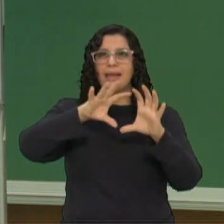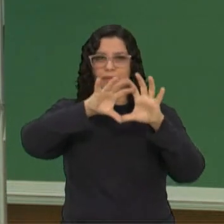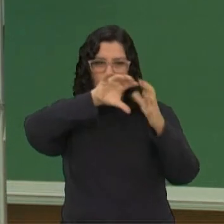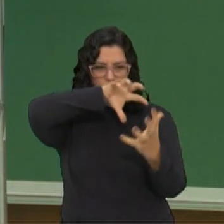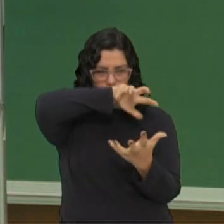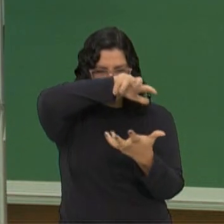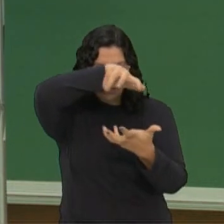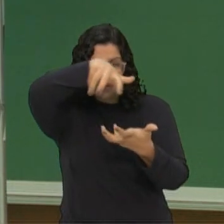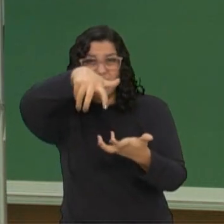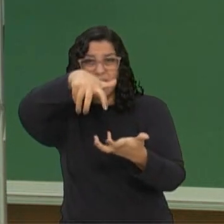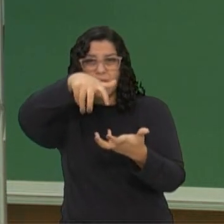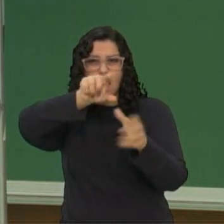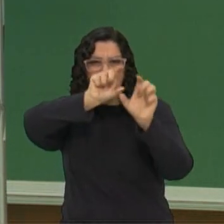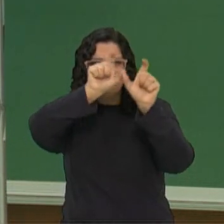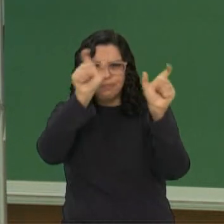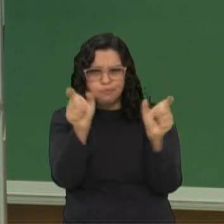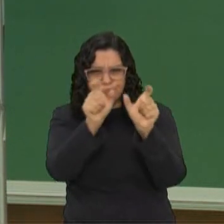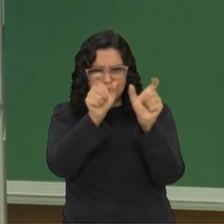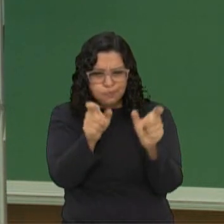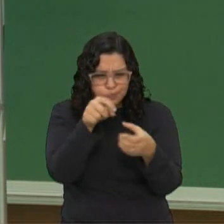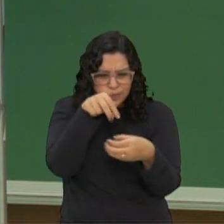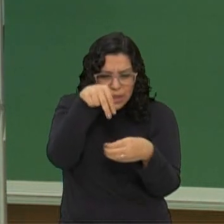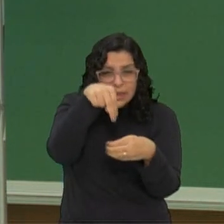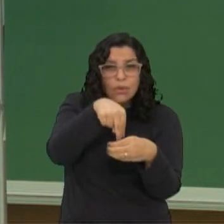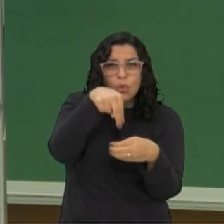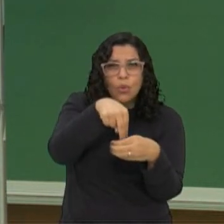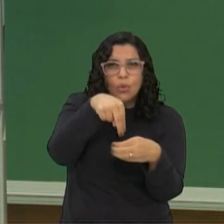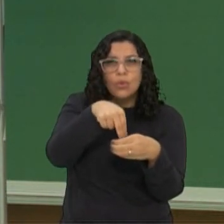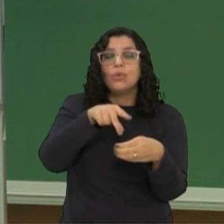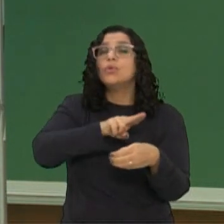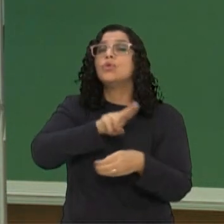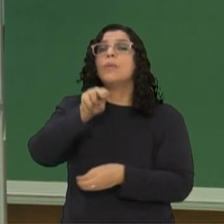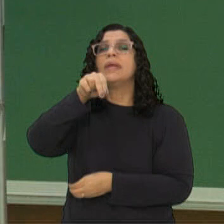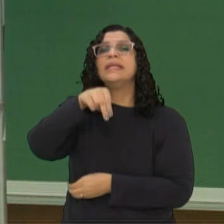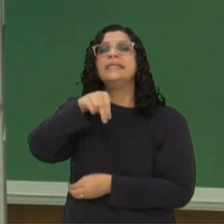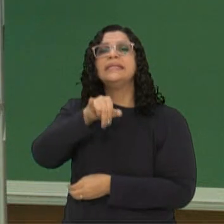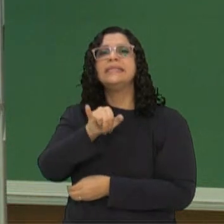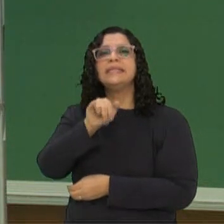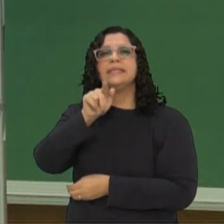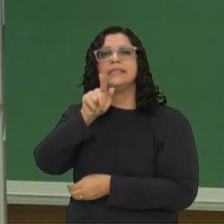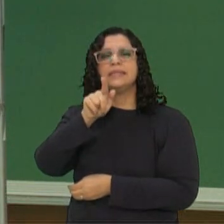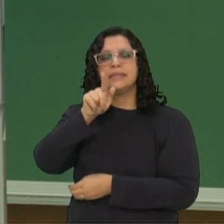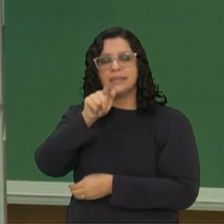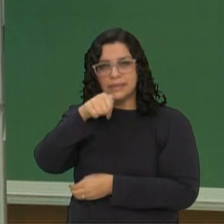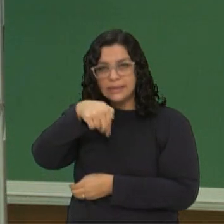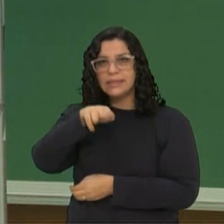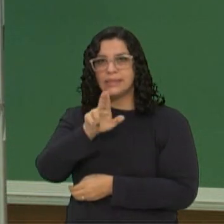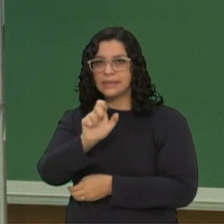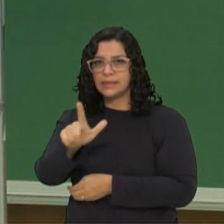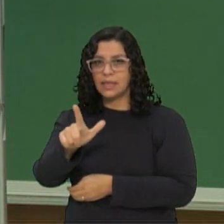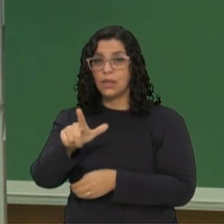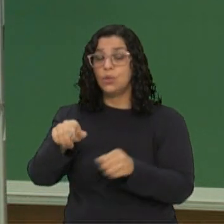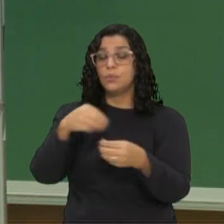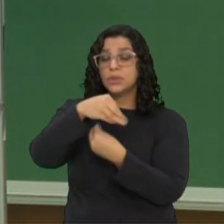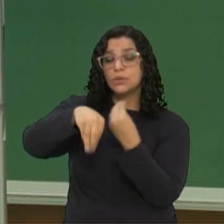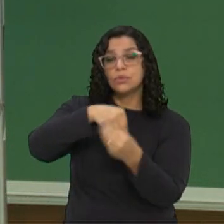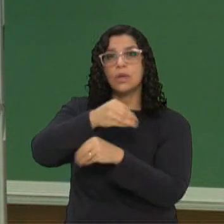né, do núcleo do níquel, né, metais, níquel, e o